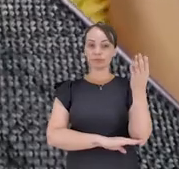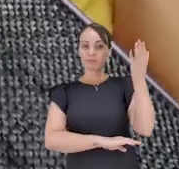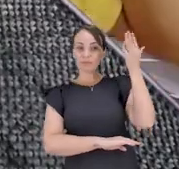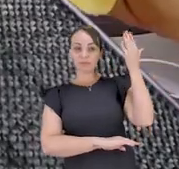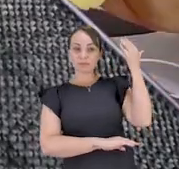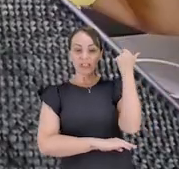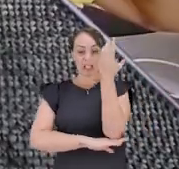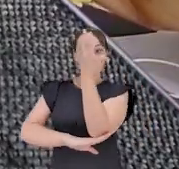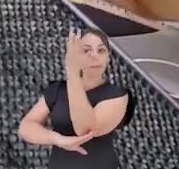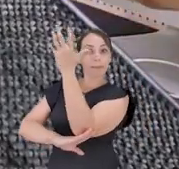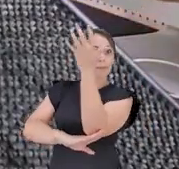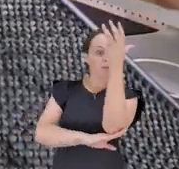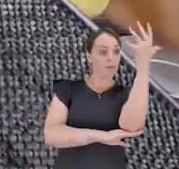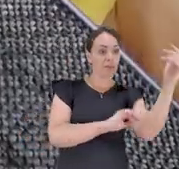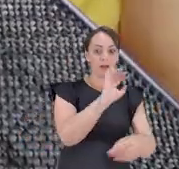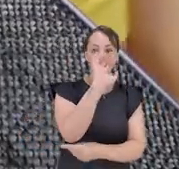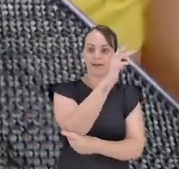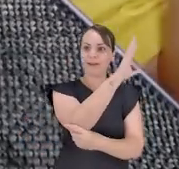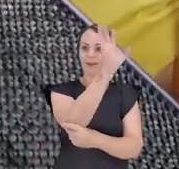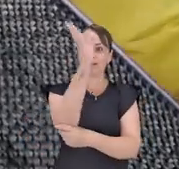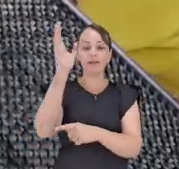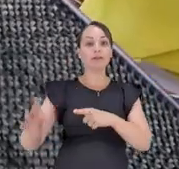Naquela mata tinha vida,